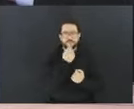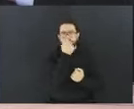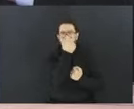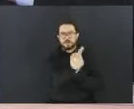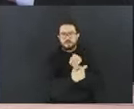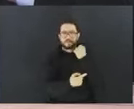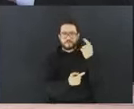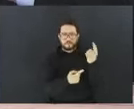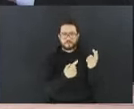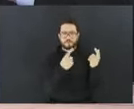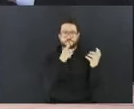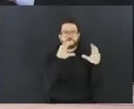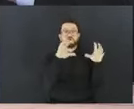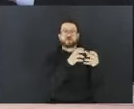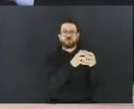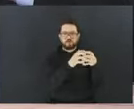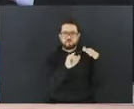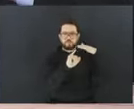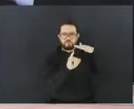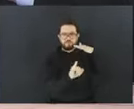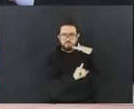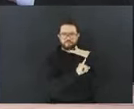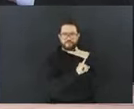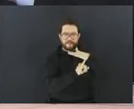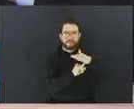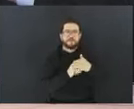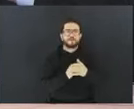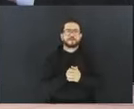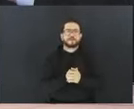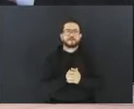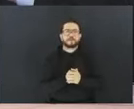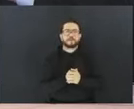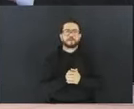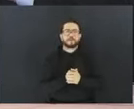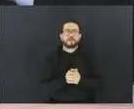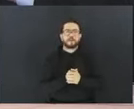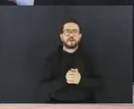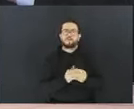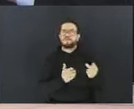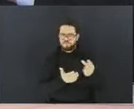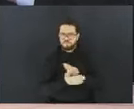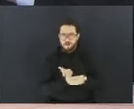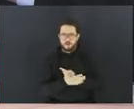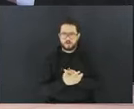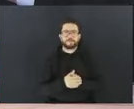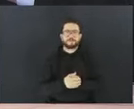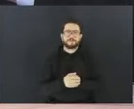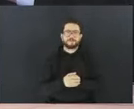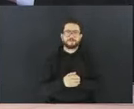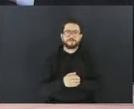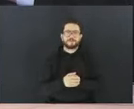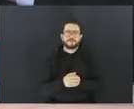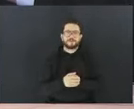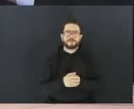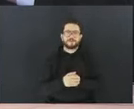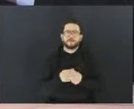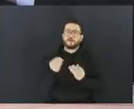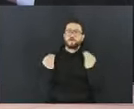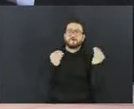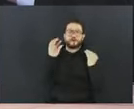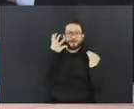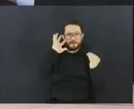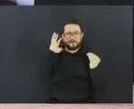para tratar desse assunto, né? Porque algumas medidas que deverão ser tomadas para que realmente surta efeito, elas serão um